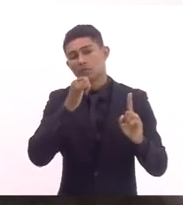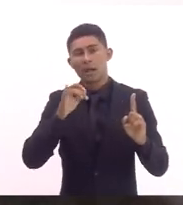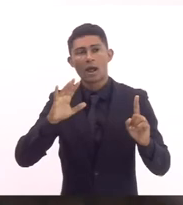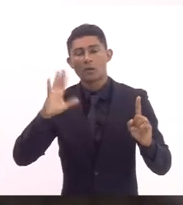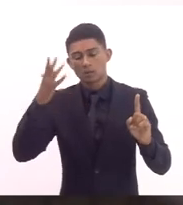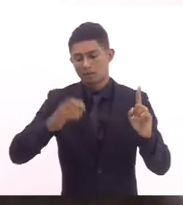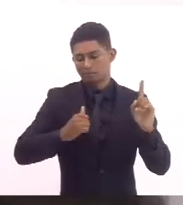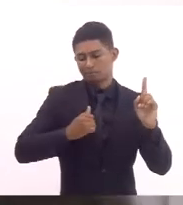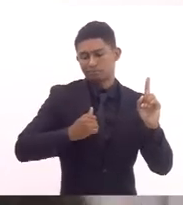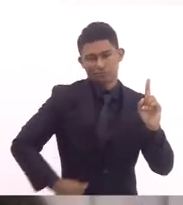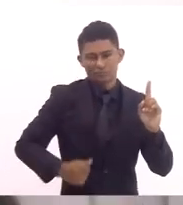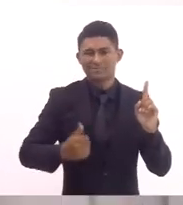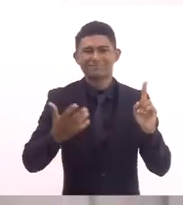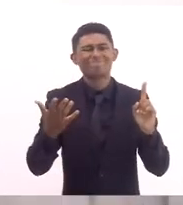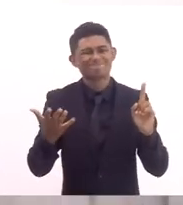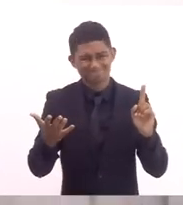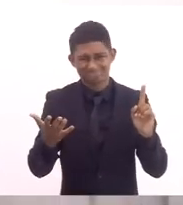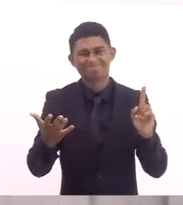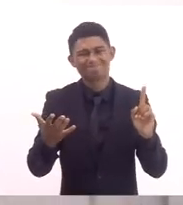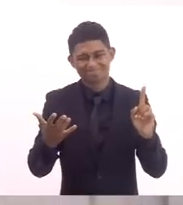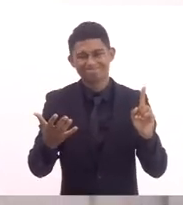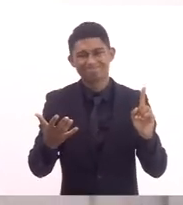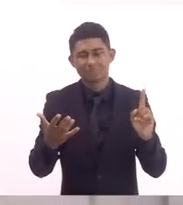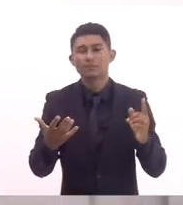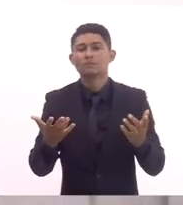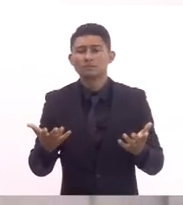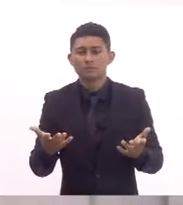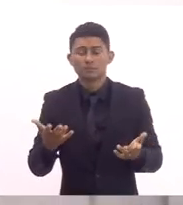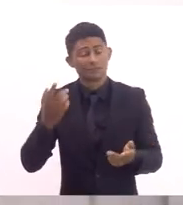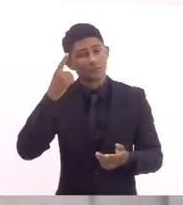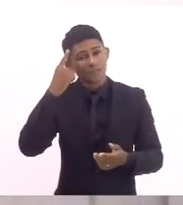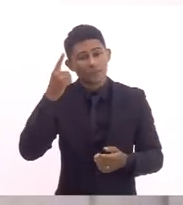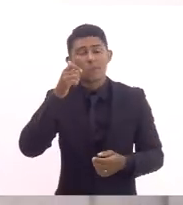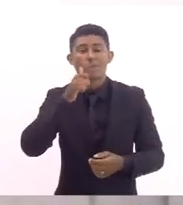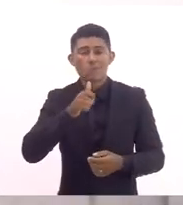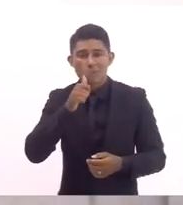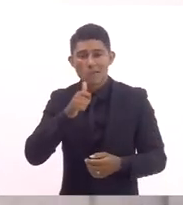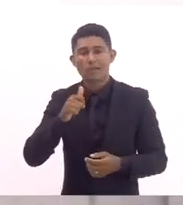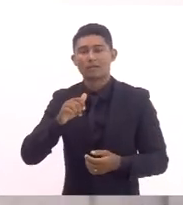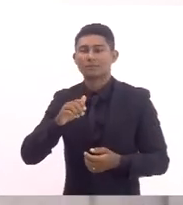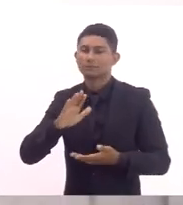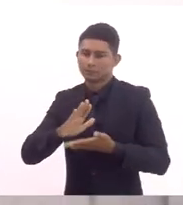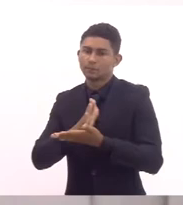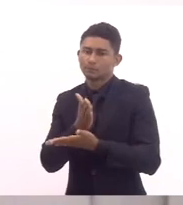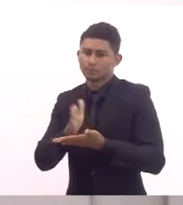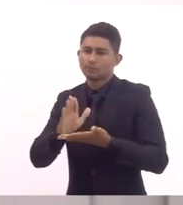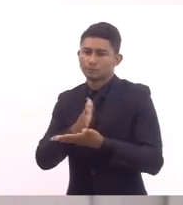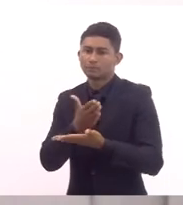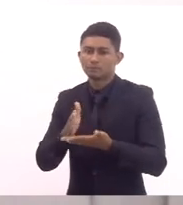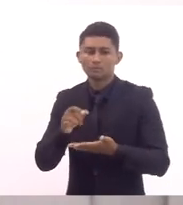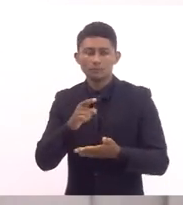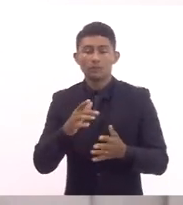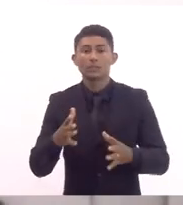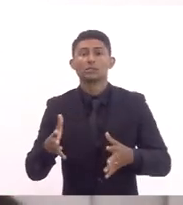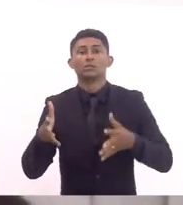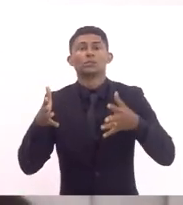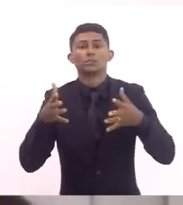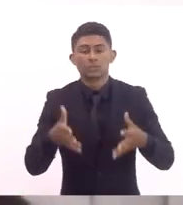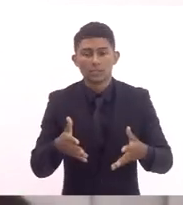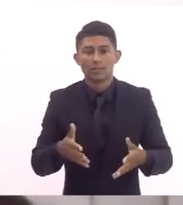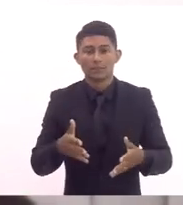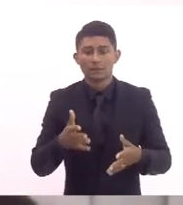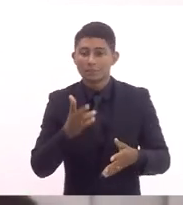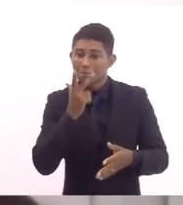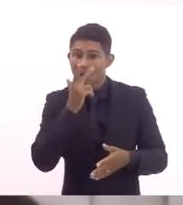aborto o aborto seja provocado ou espontâneo as lembrando as mulheres que chegam né na maternidade com a situação